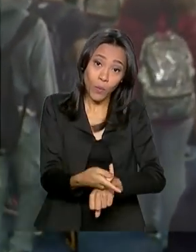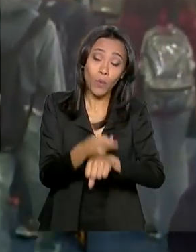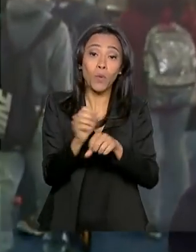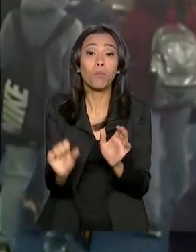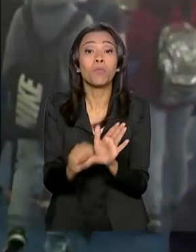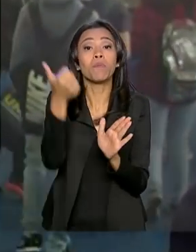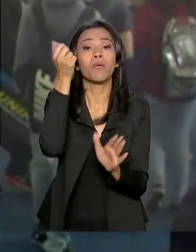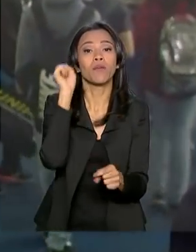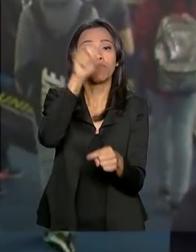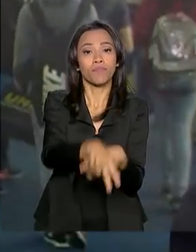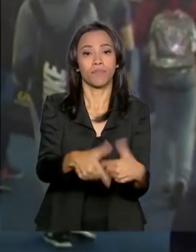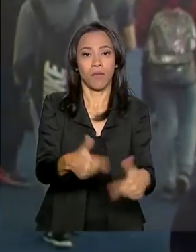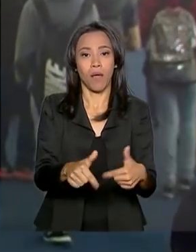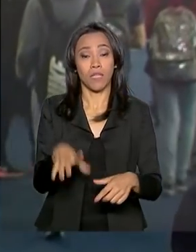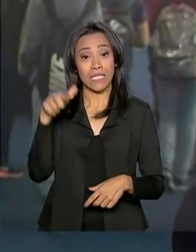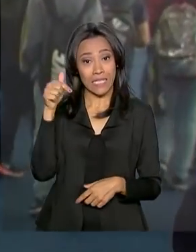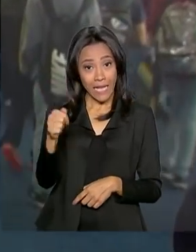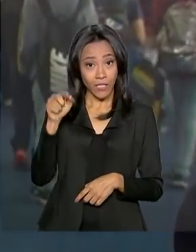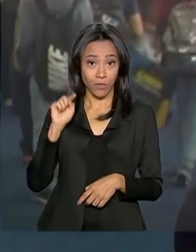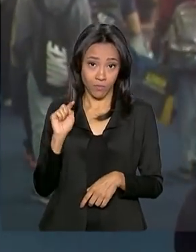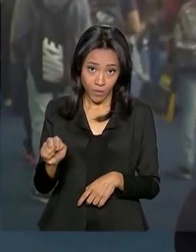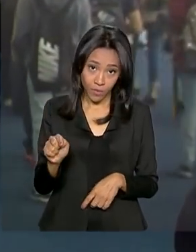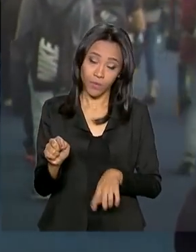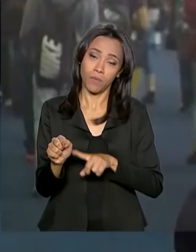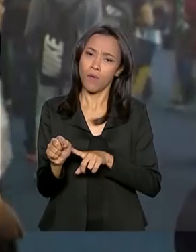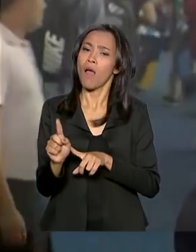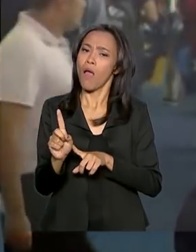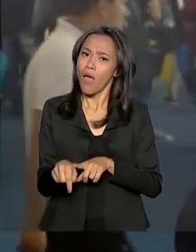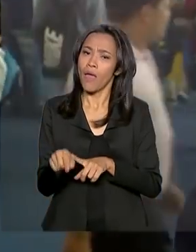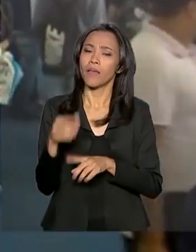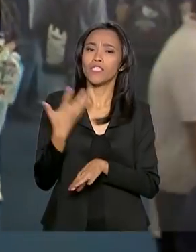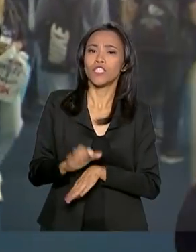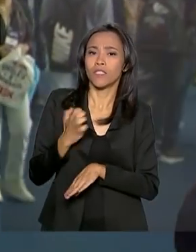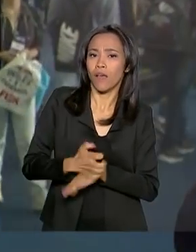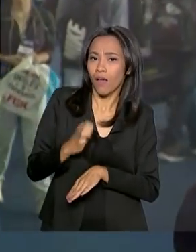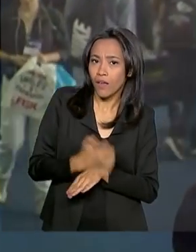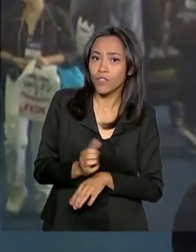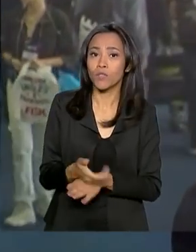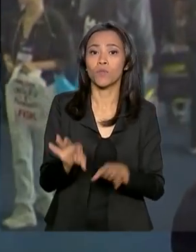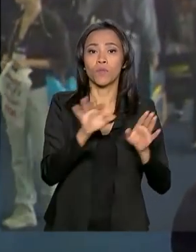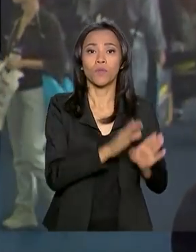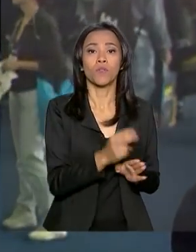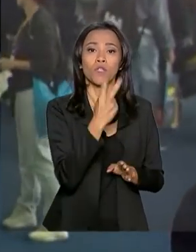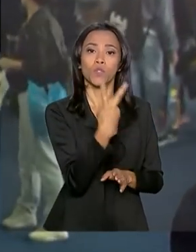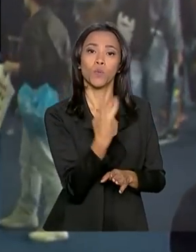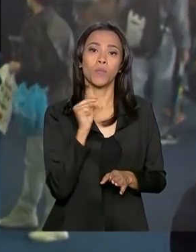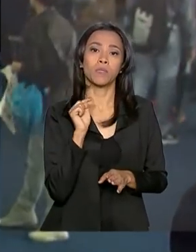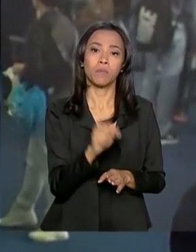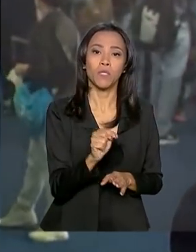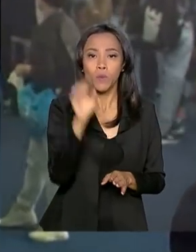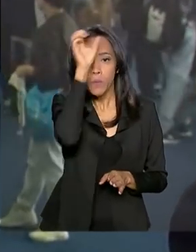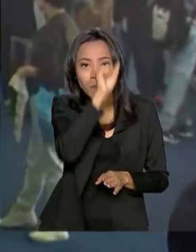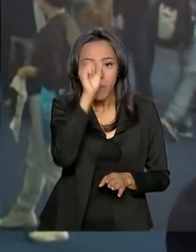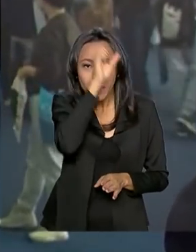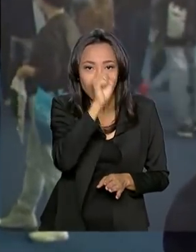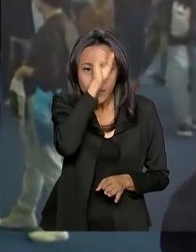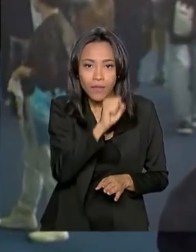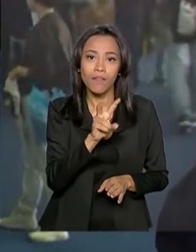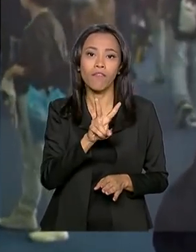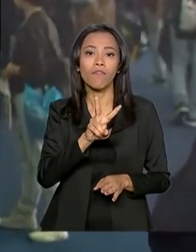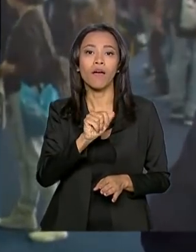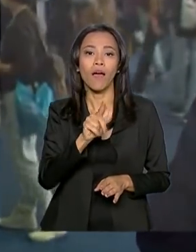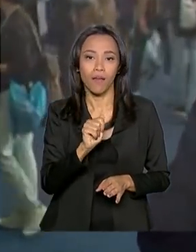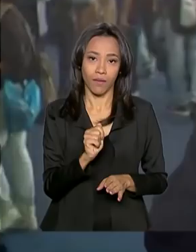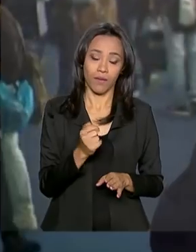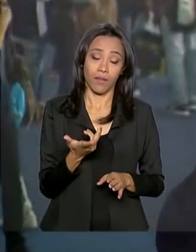emprego. 7 mil vagas são destinadas a estágio e 2 mil a aprendizagem. E quem vier para cá,